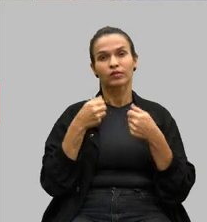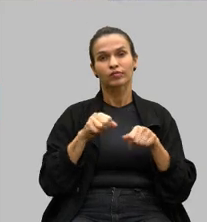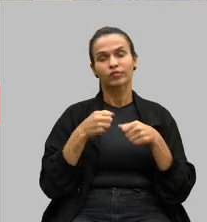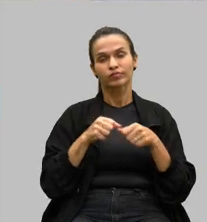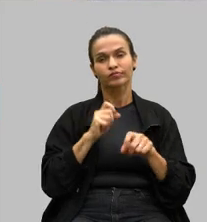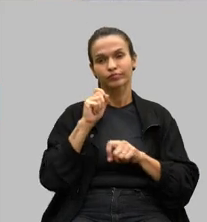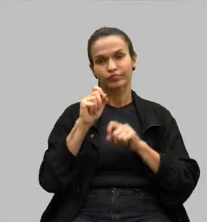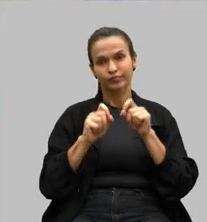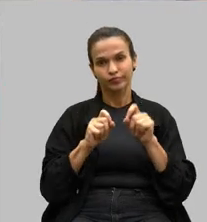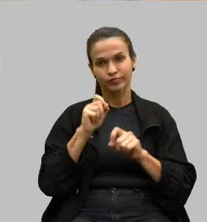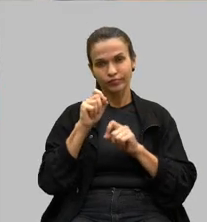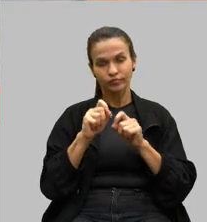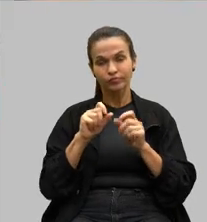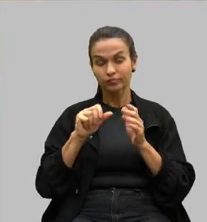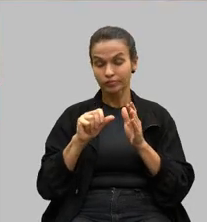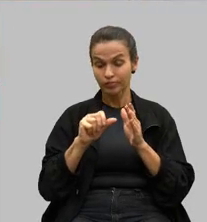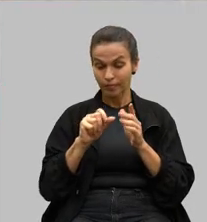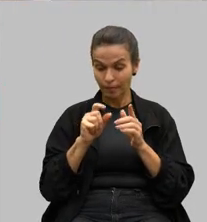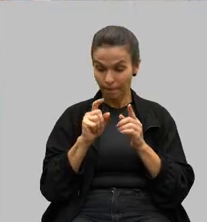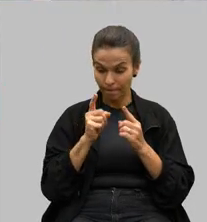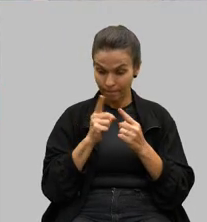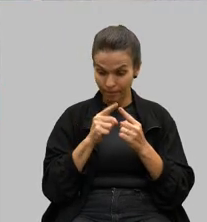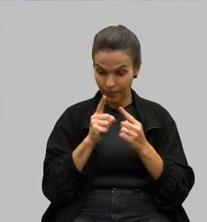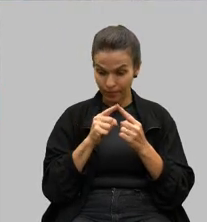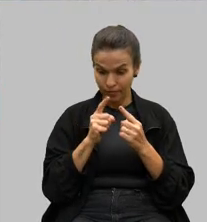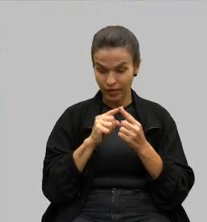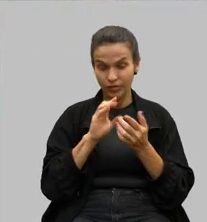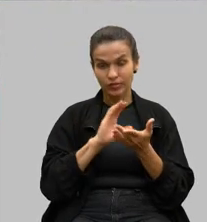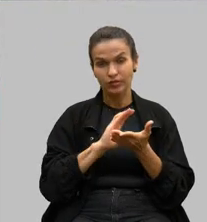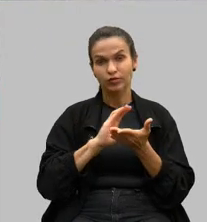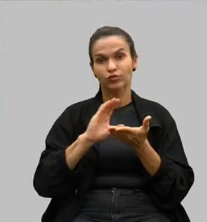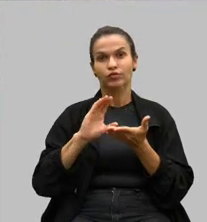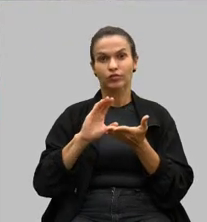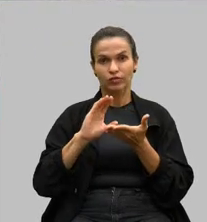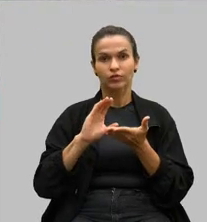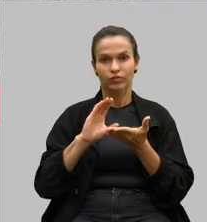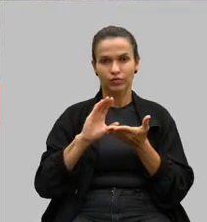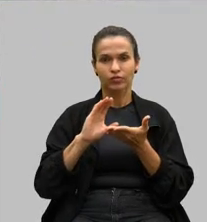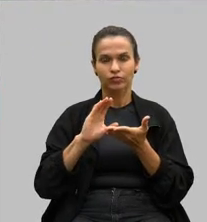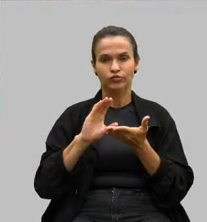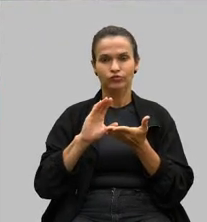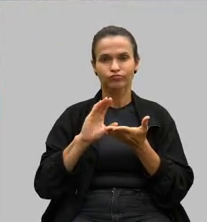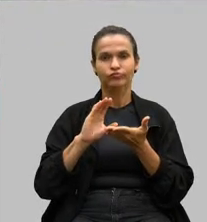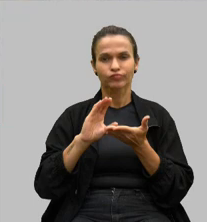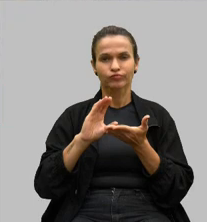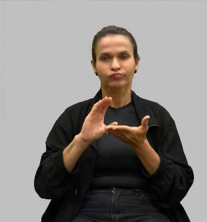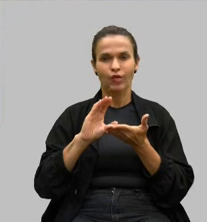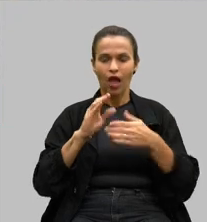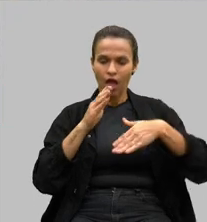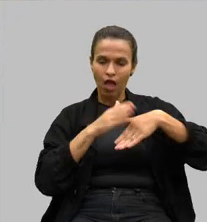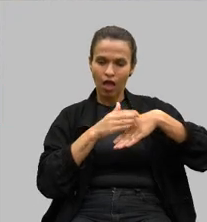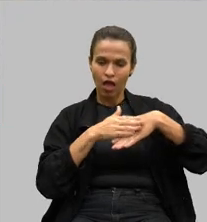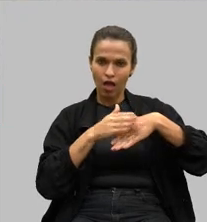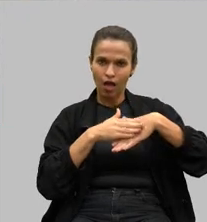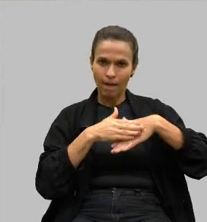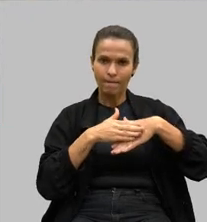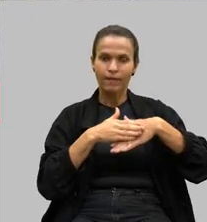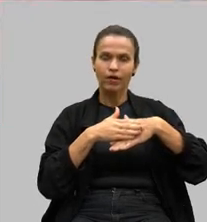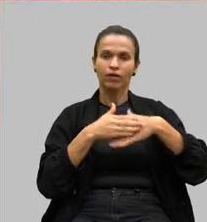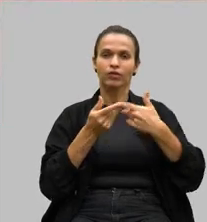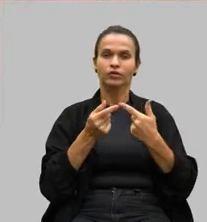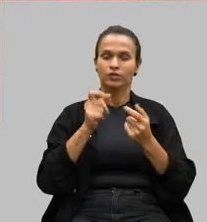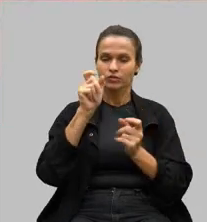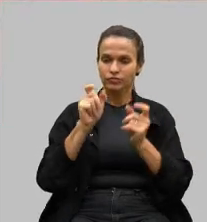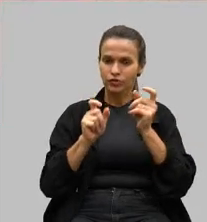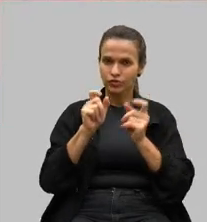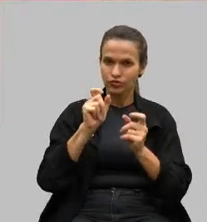que primeiro esses recursos eles cheguem efetivamente na mão dos fazedores de cultura